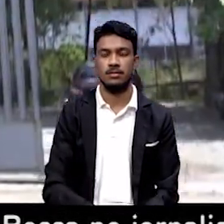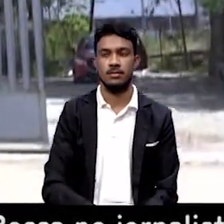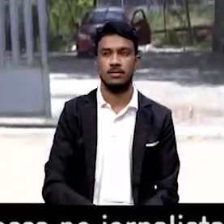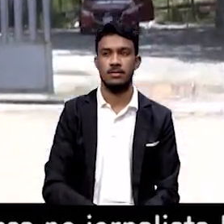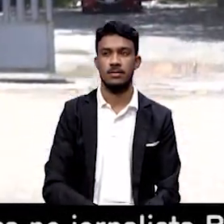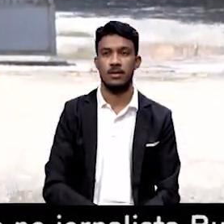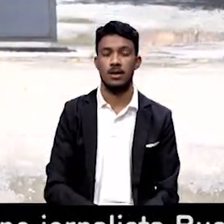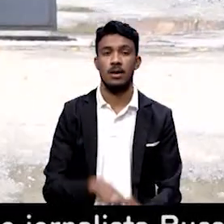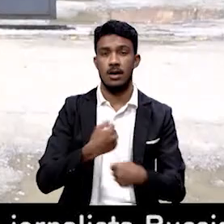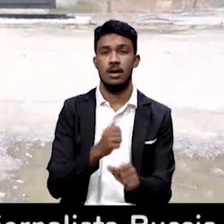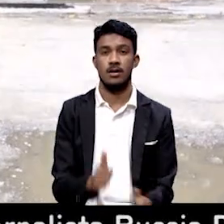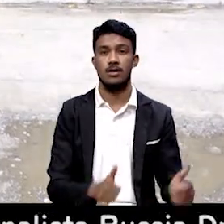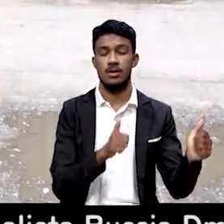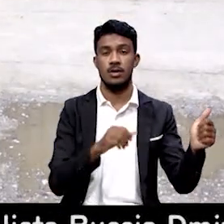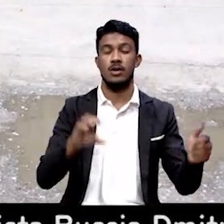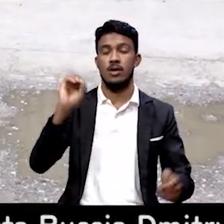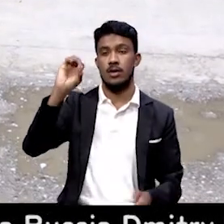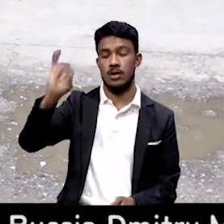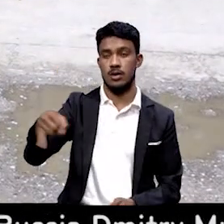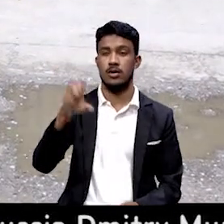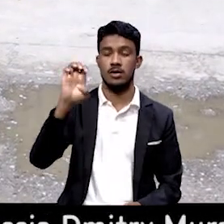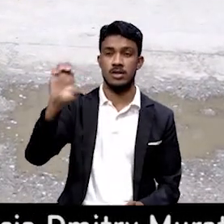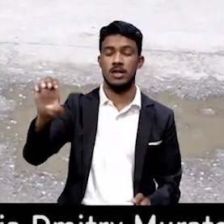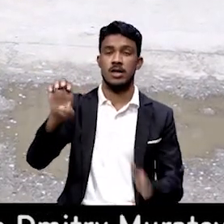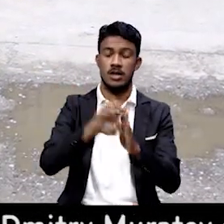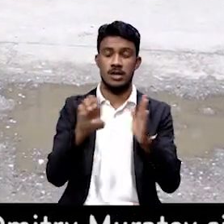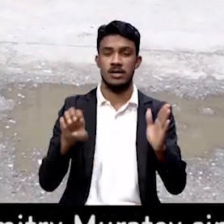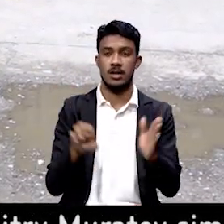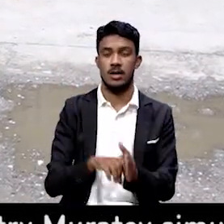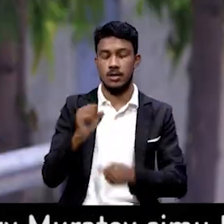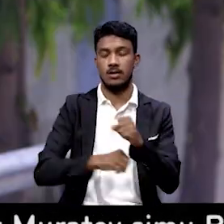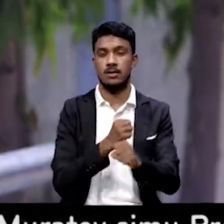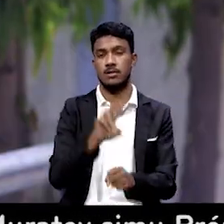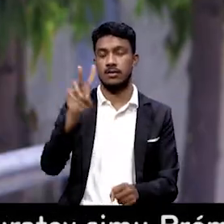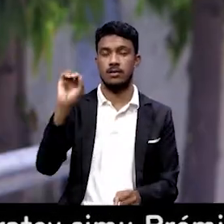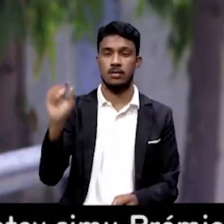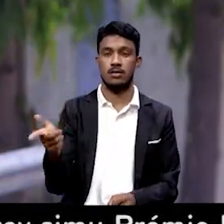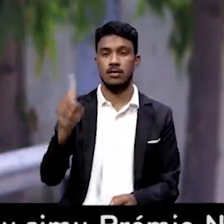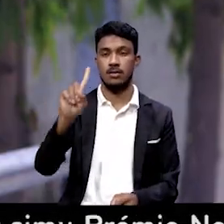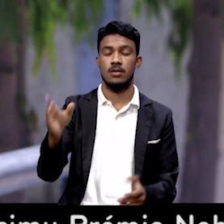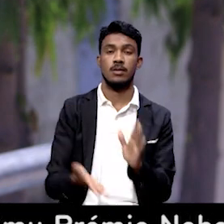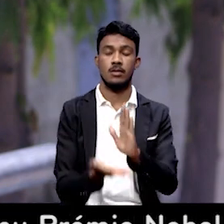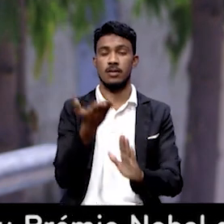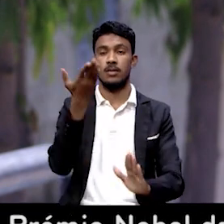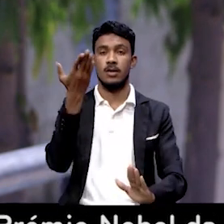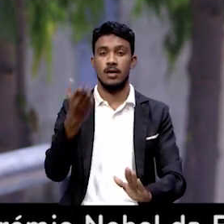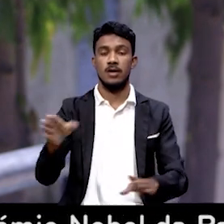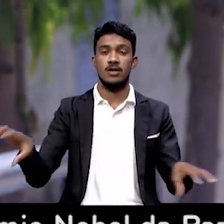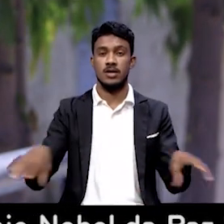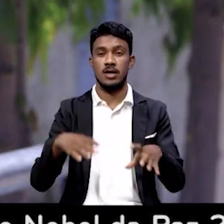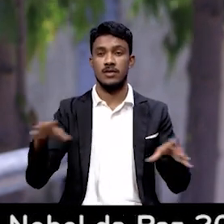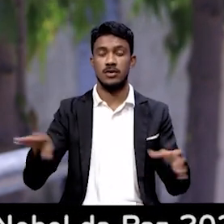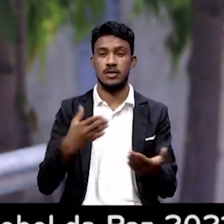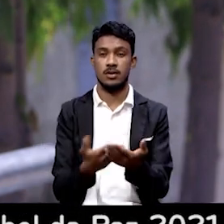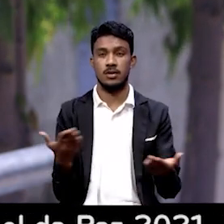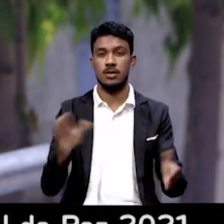A alocação do Orçamento Geral do Estado tem um ruar no ruaresim ida, o montante bot, atuação e qualidade de serviço e a área